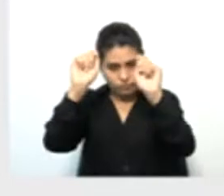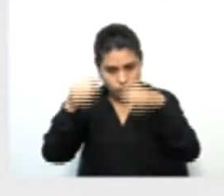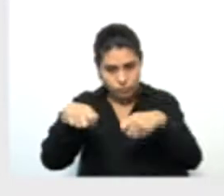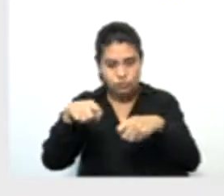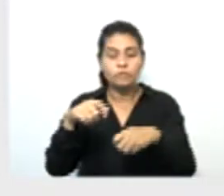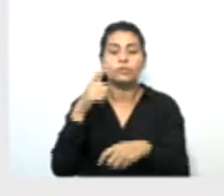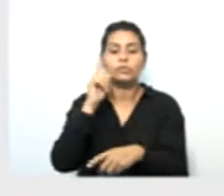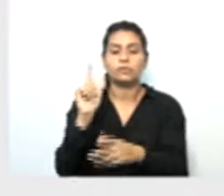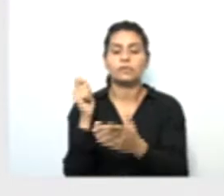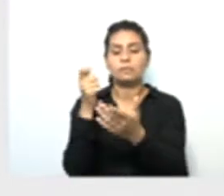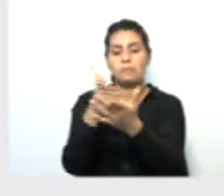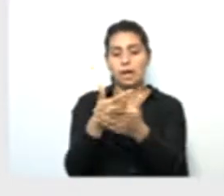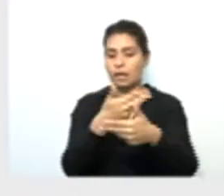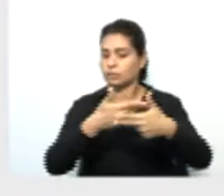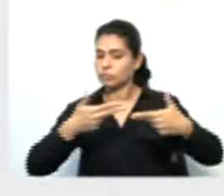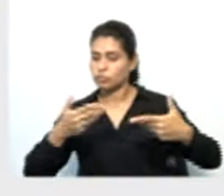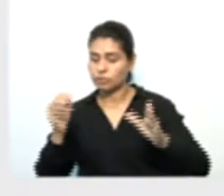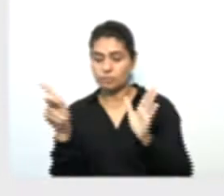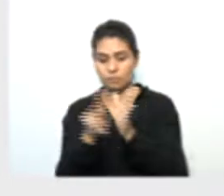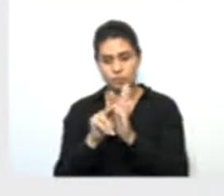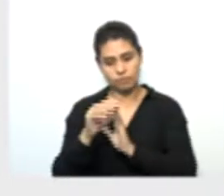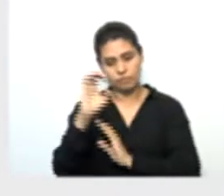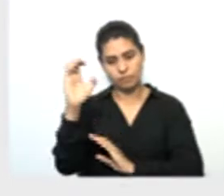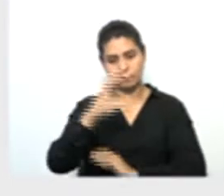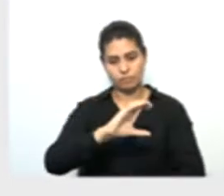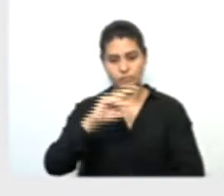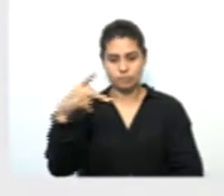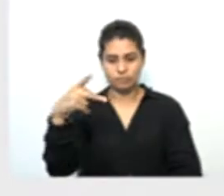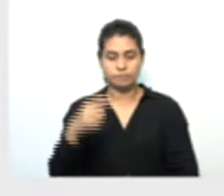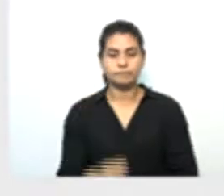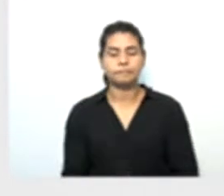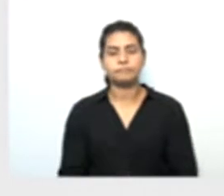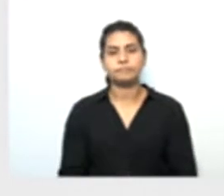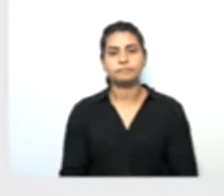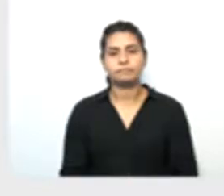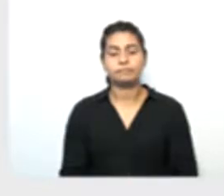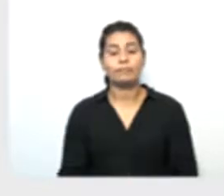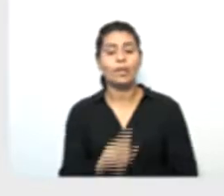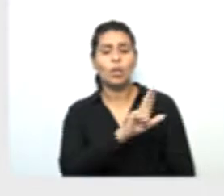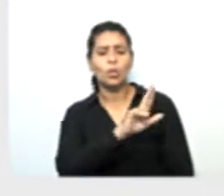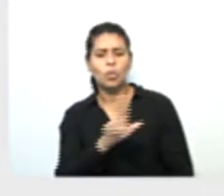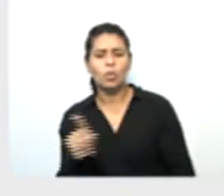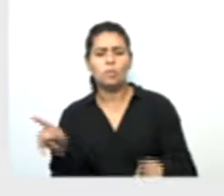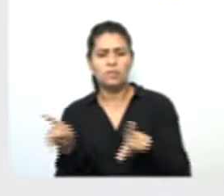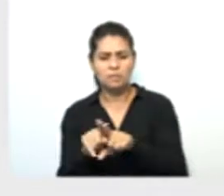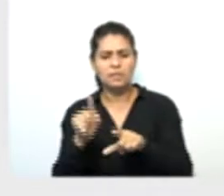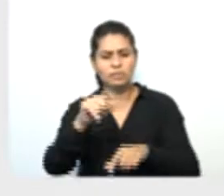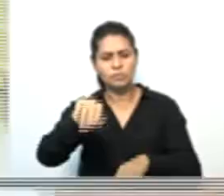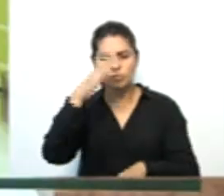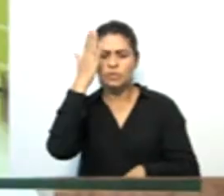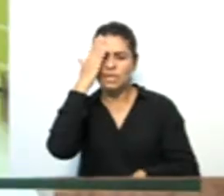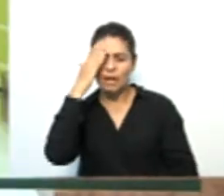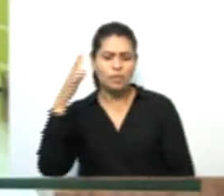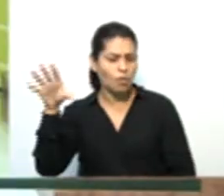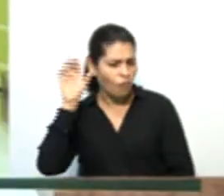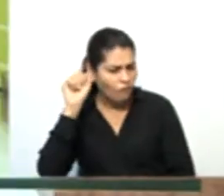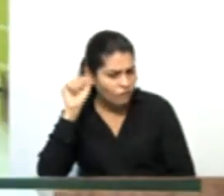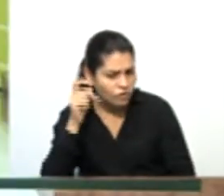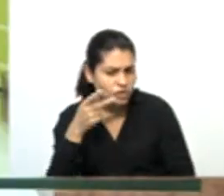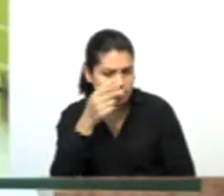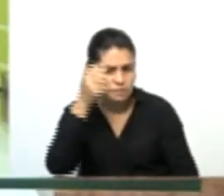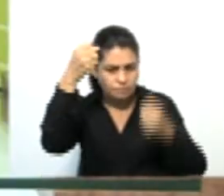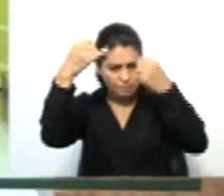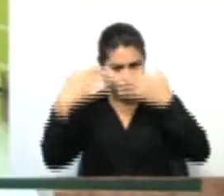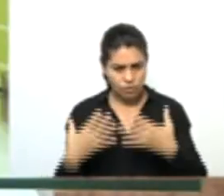manter a manutenção da cooperativa. Que é a chamada prestação de conta. Todo mundo já deve ter ouvido falar. Normalmente